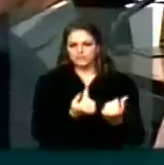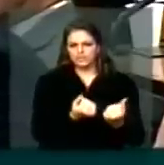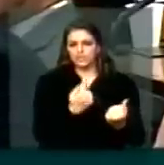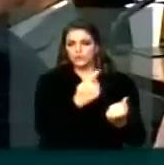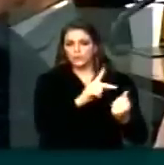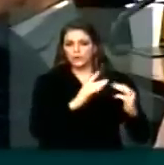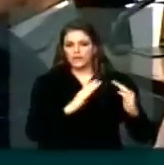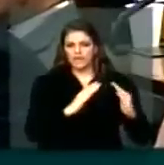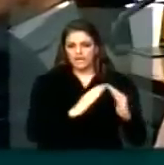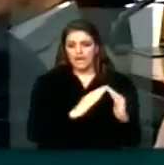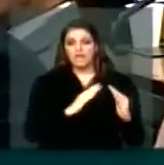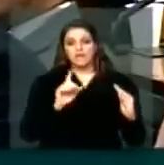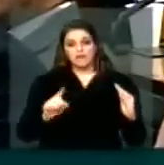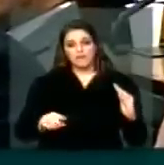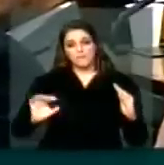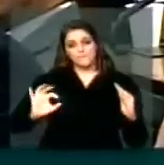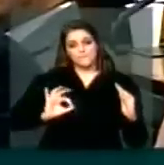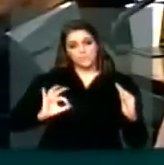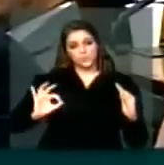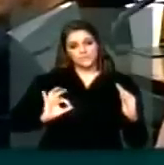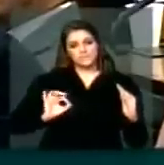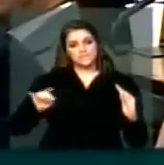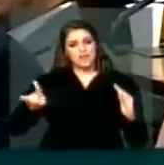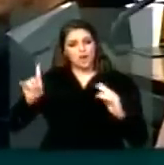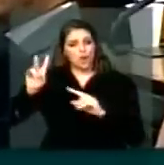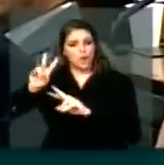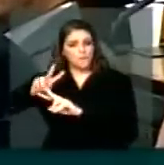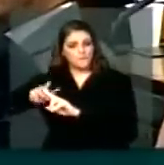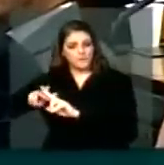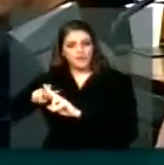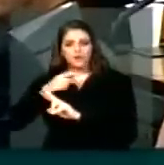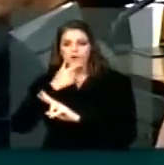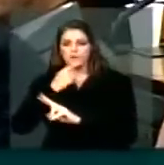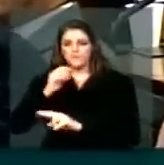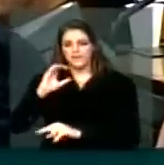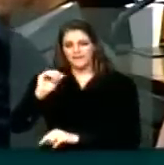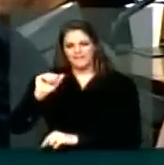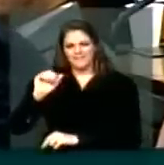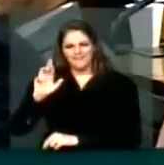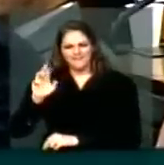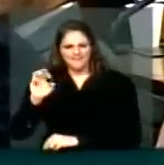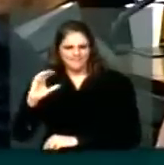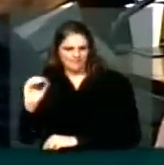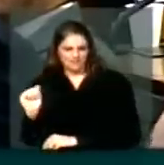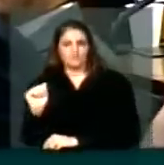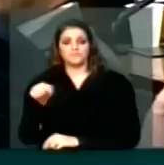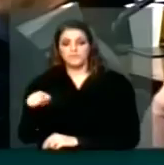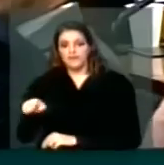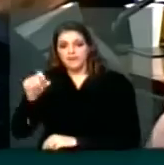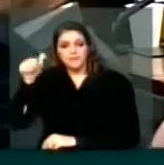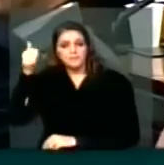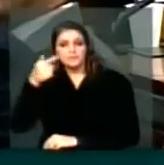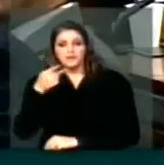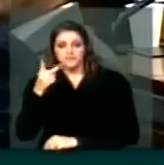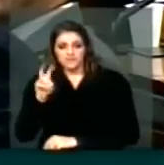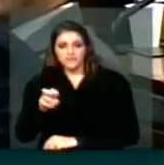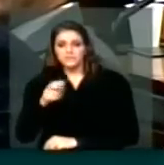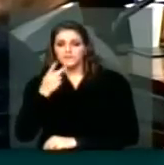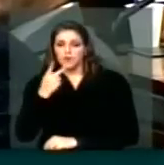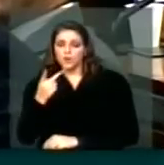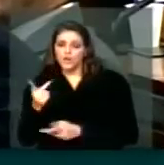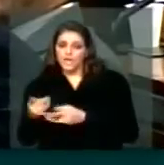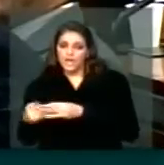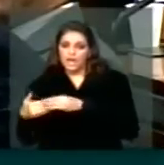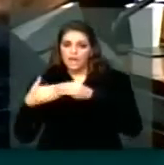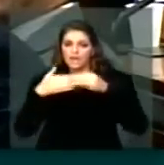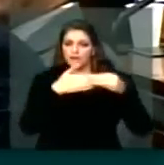foi feita por um policial que estava preso, que é o senhor Careca. Foi ele quem disse no seu primeiro depoimento que levou dinheiro à sua residência. É